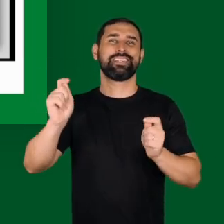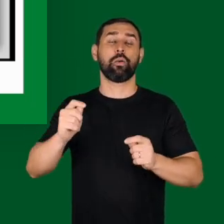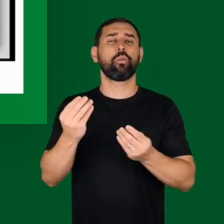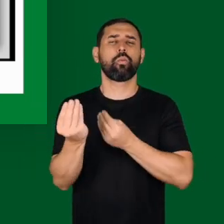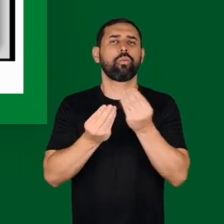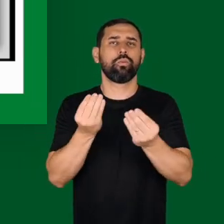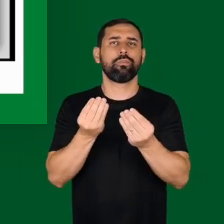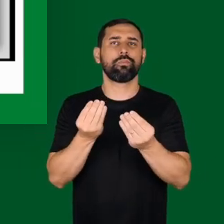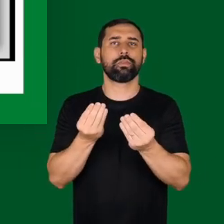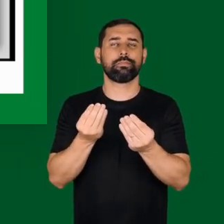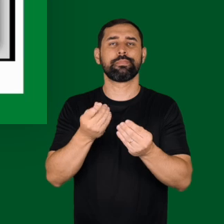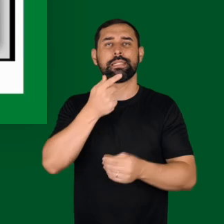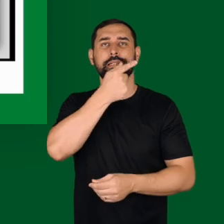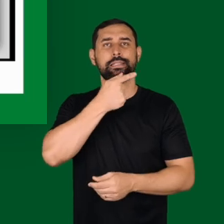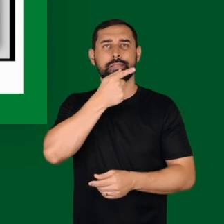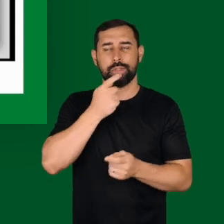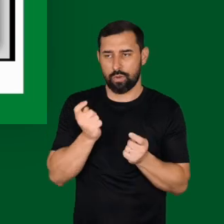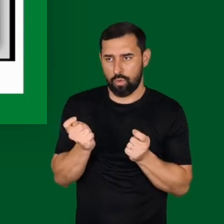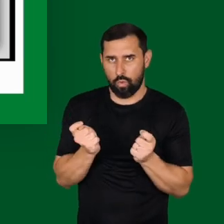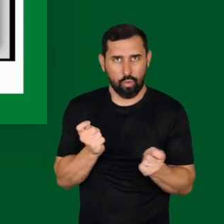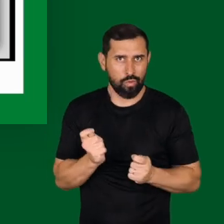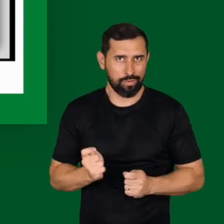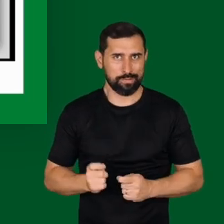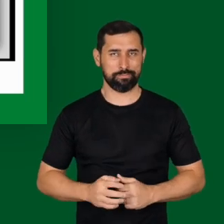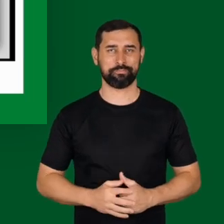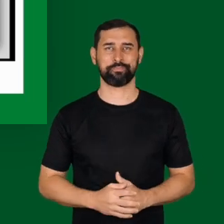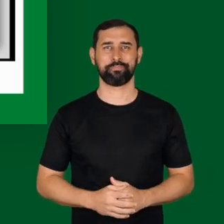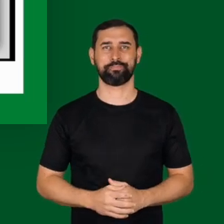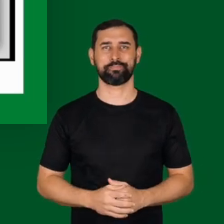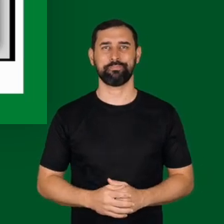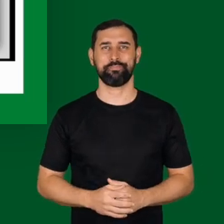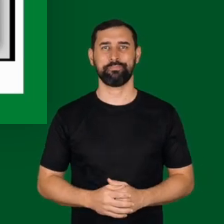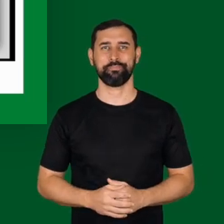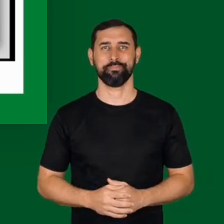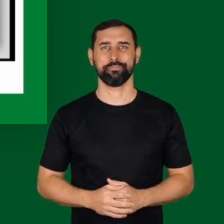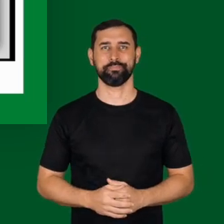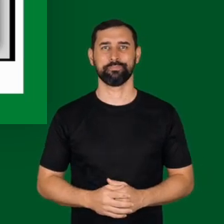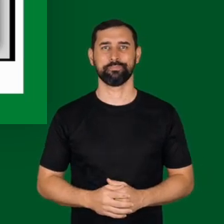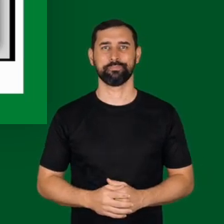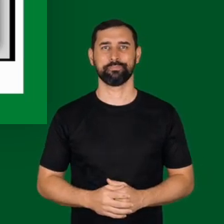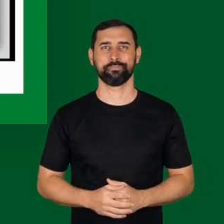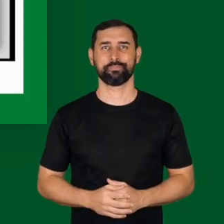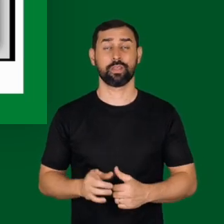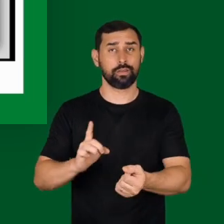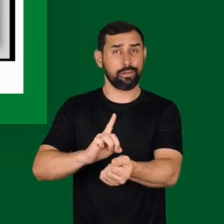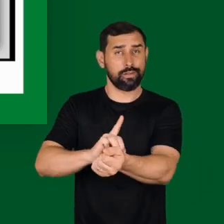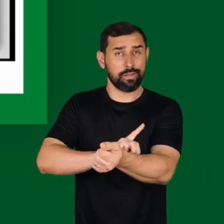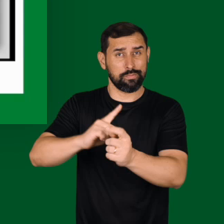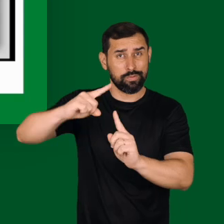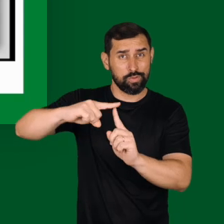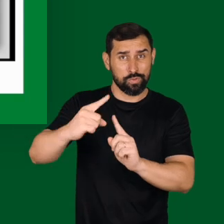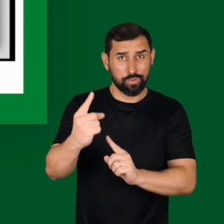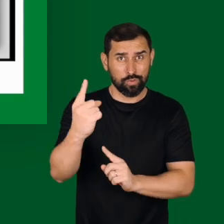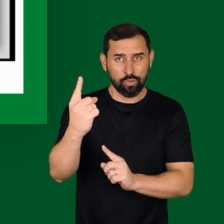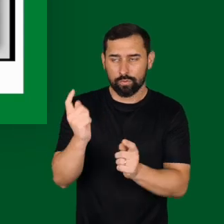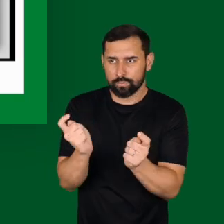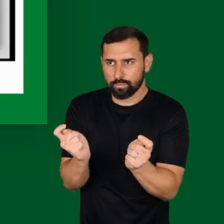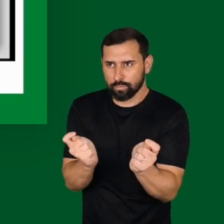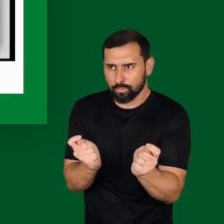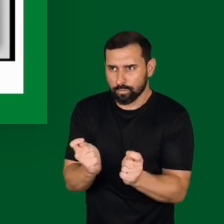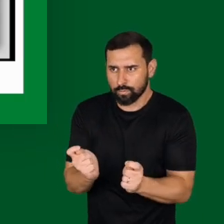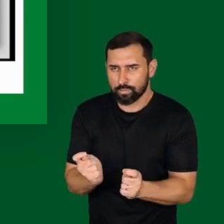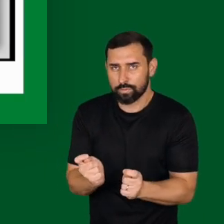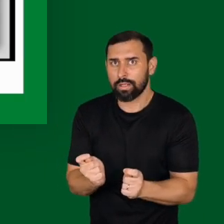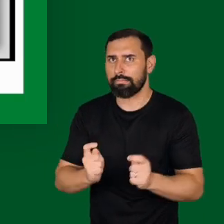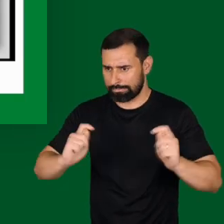é possível com o controle, né, da glicemia. E o controle do diabetes tipo 1, né, uma